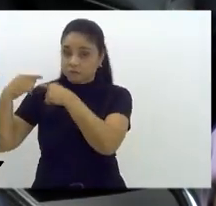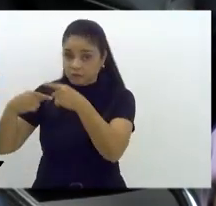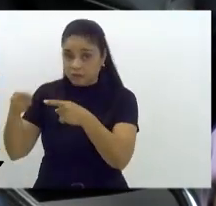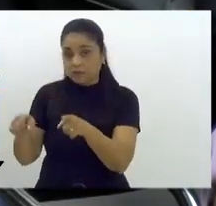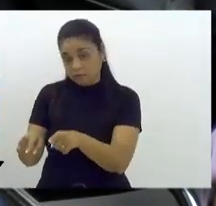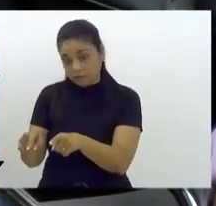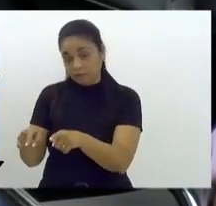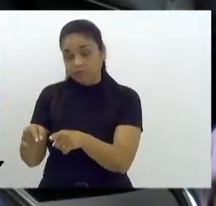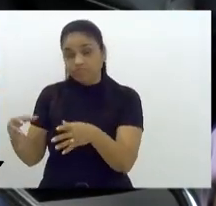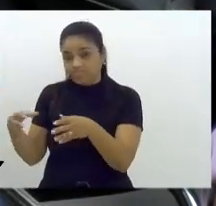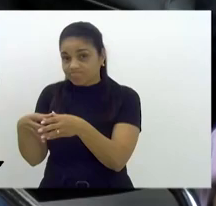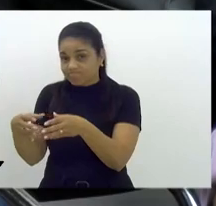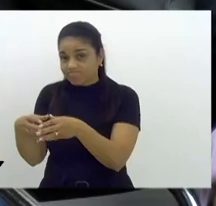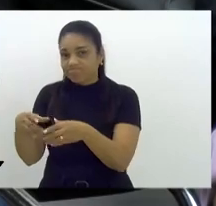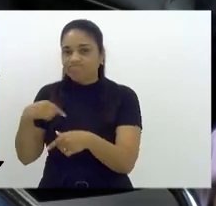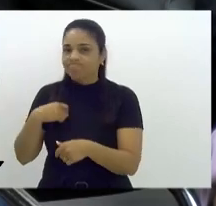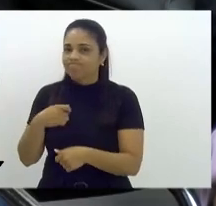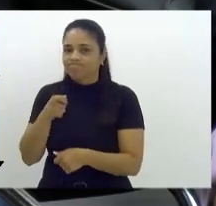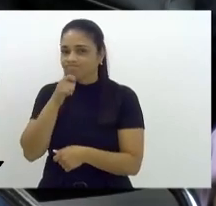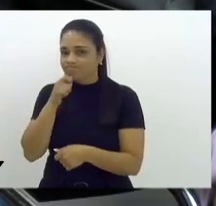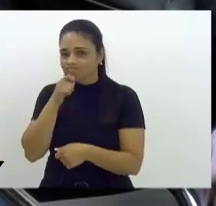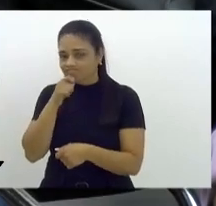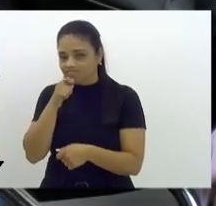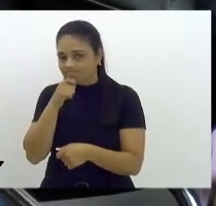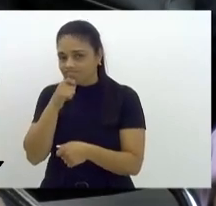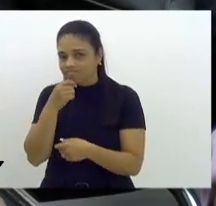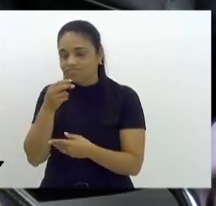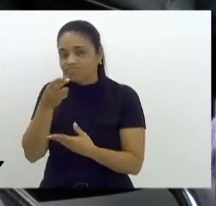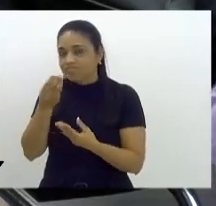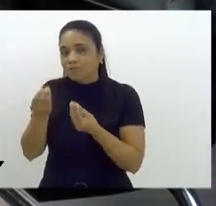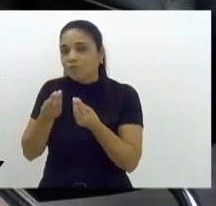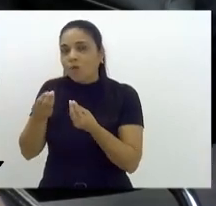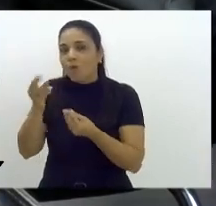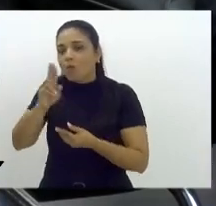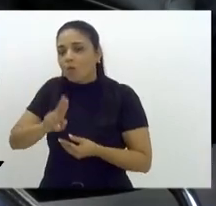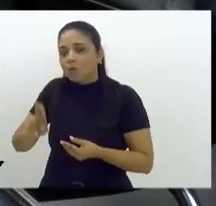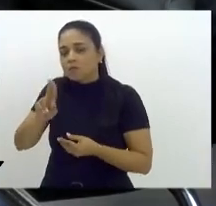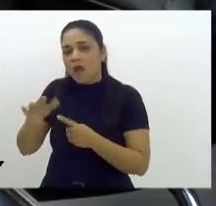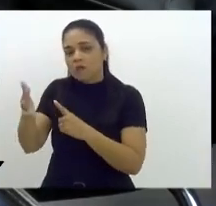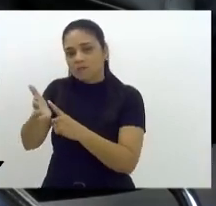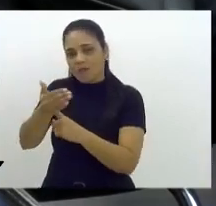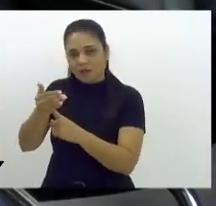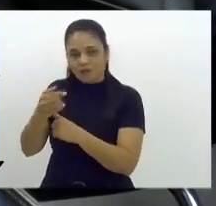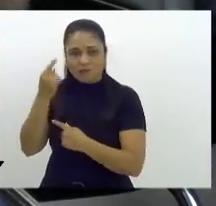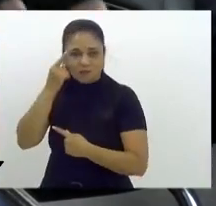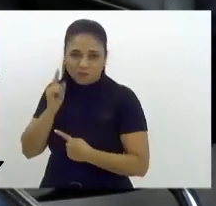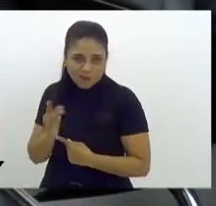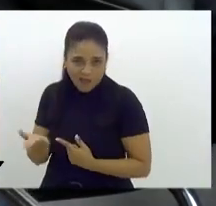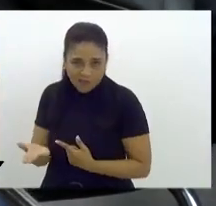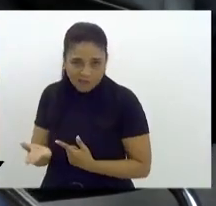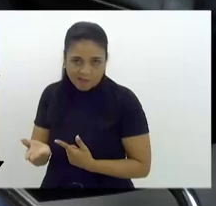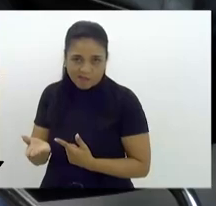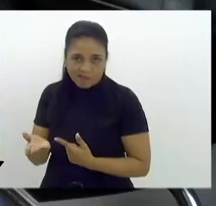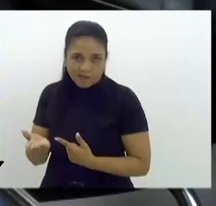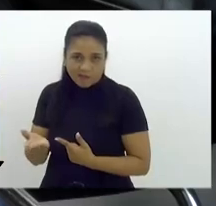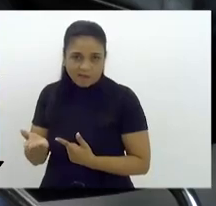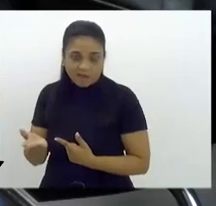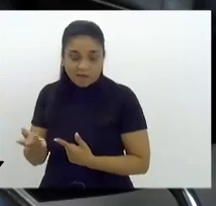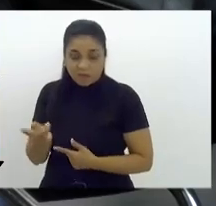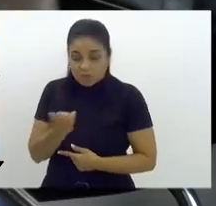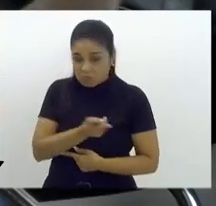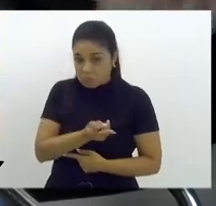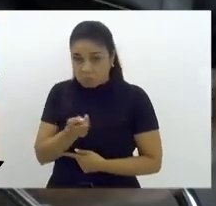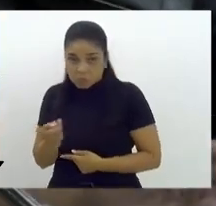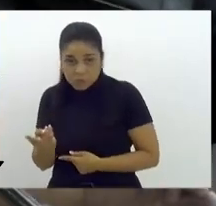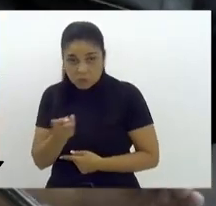que não foram incorporadas a tecnologia e nenhum desses lados nenhum